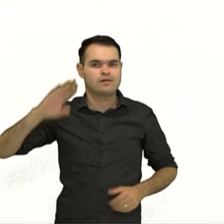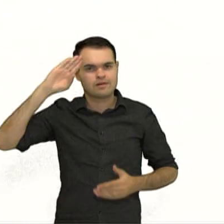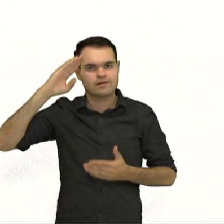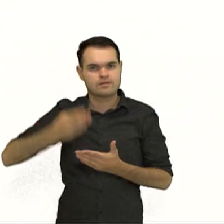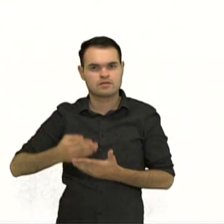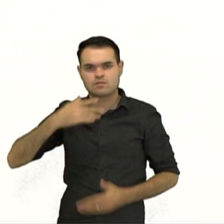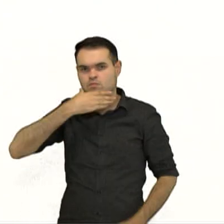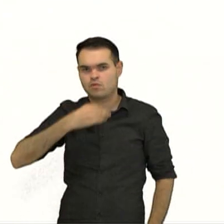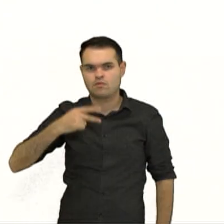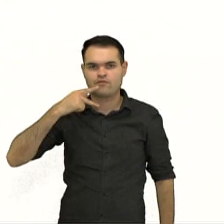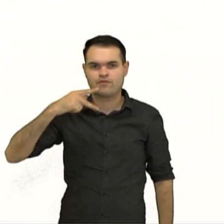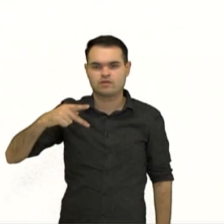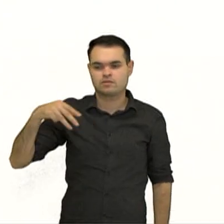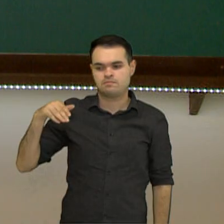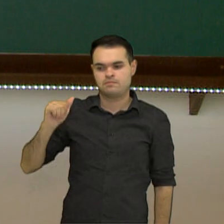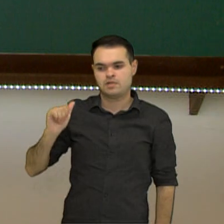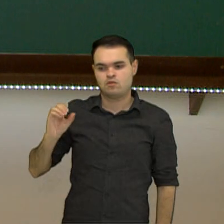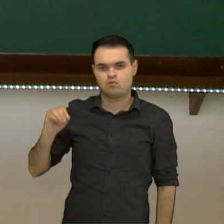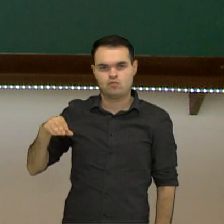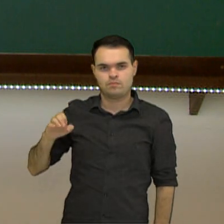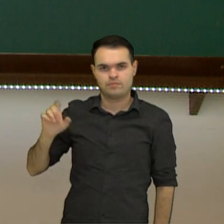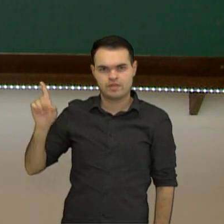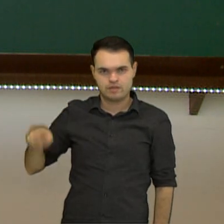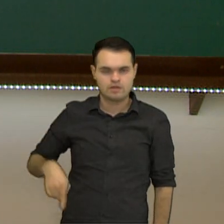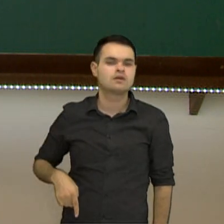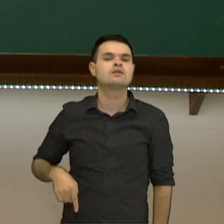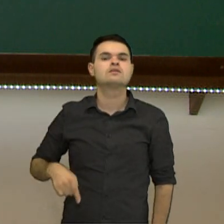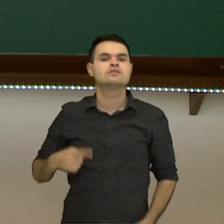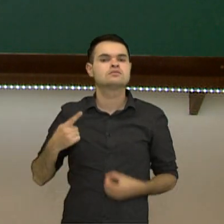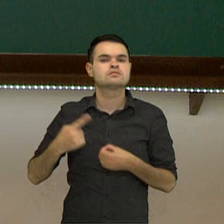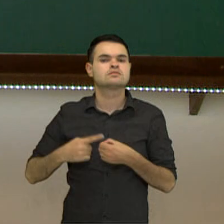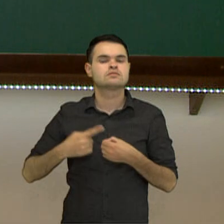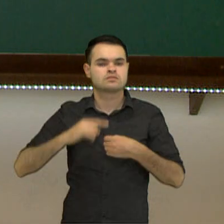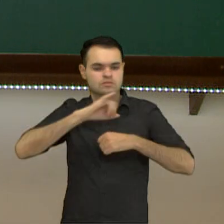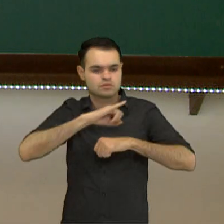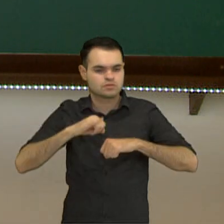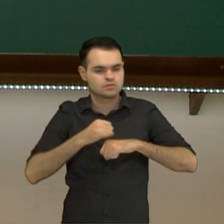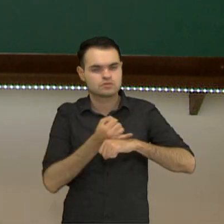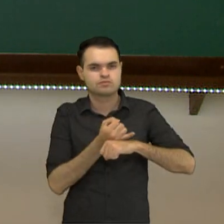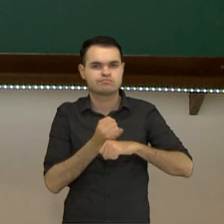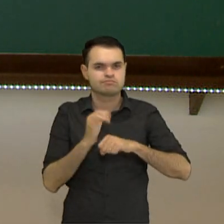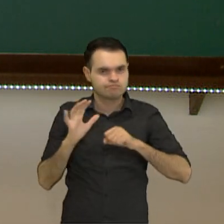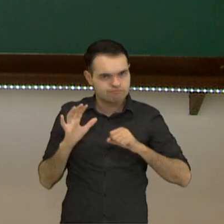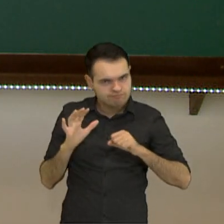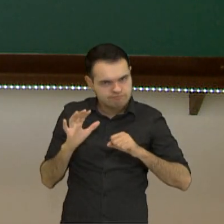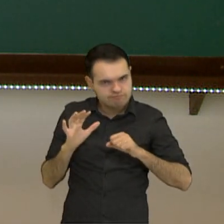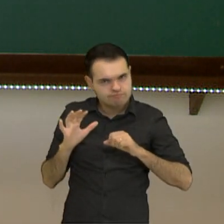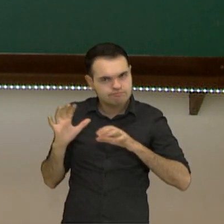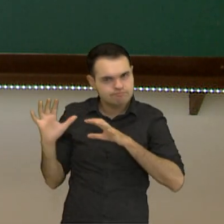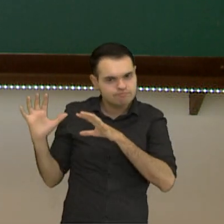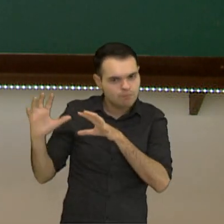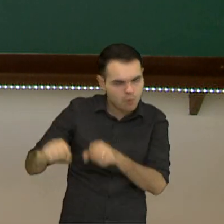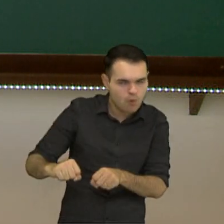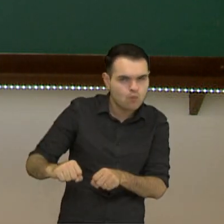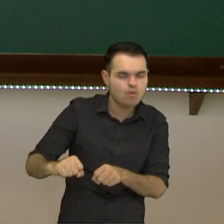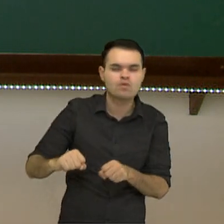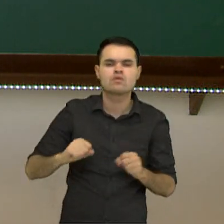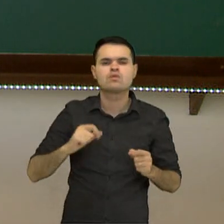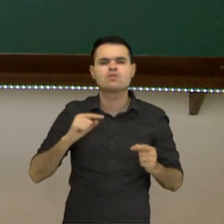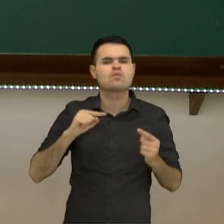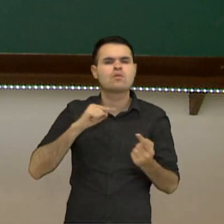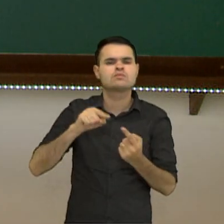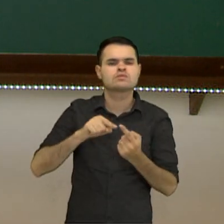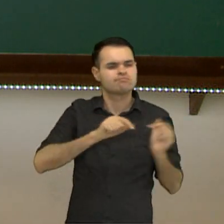profeta Maomé. Então a cidade de Jerusalém foi conquistada pelos turcos muçulmanos e o objetivo das cruzadas,